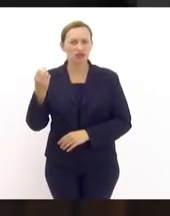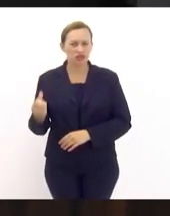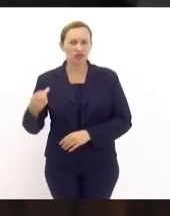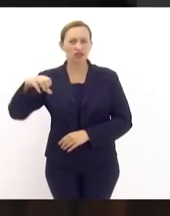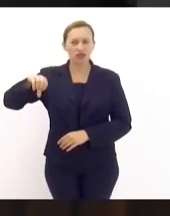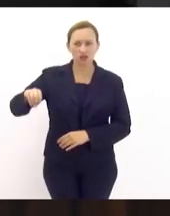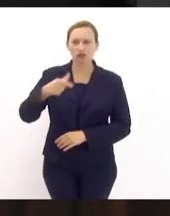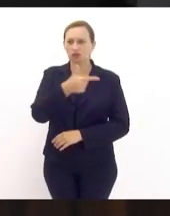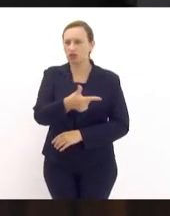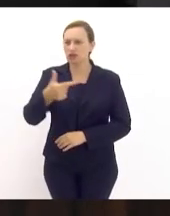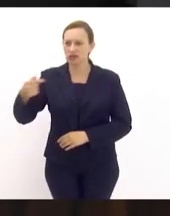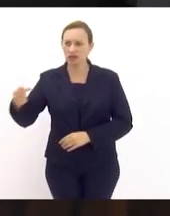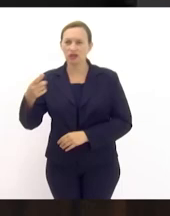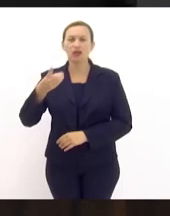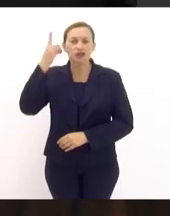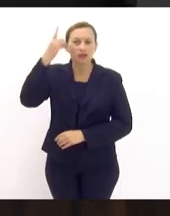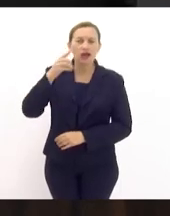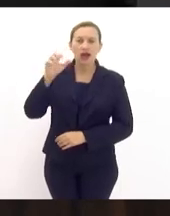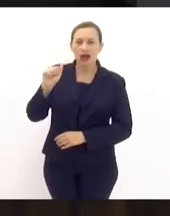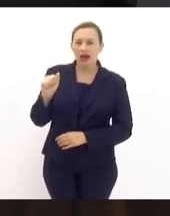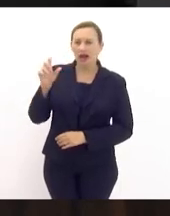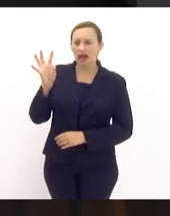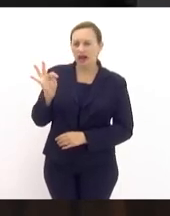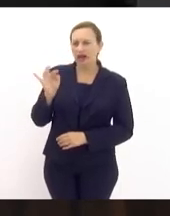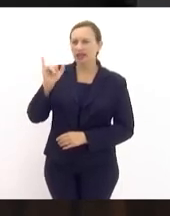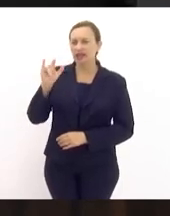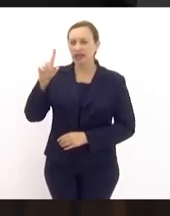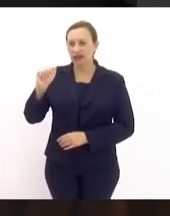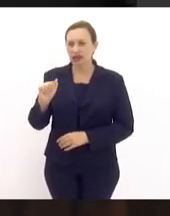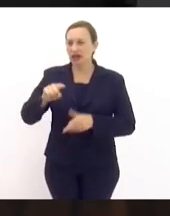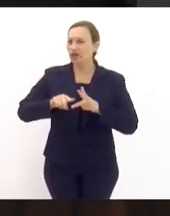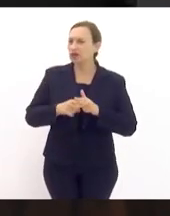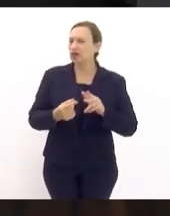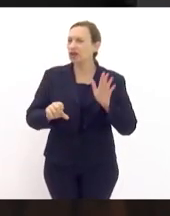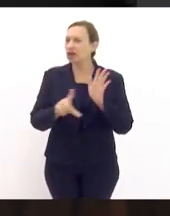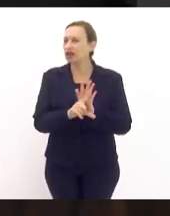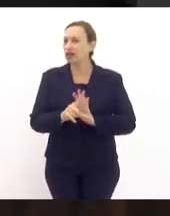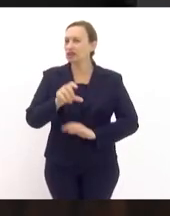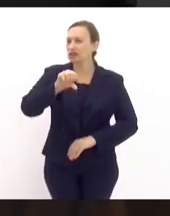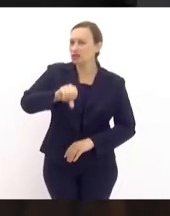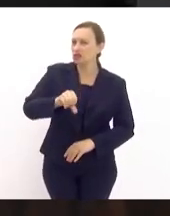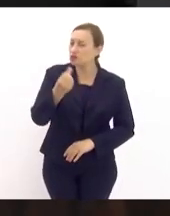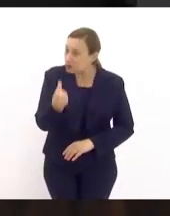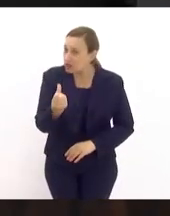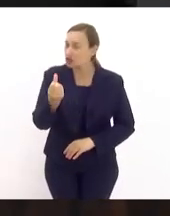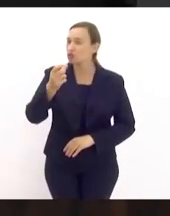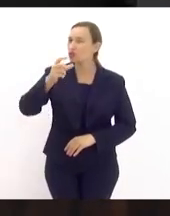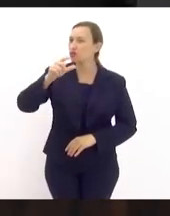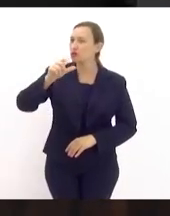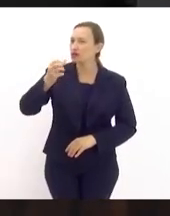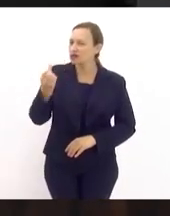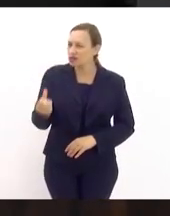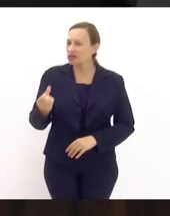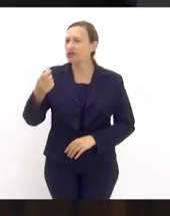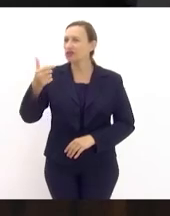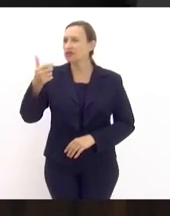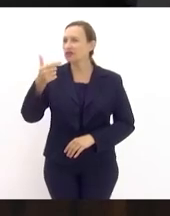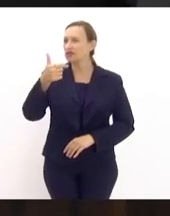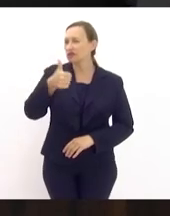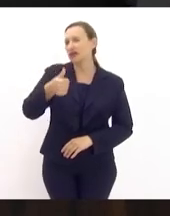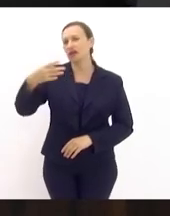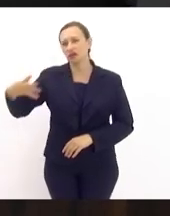3.669/2017, de autoria do deputado Átila Nunes, que altera a lei número 6.751, de 14 de abril de